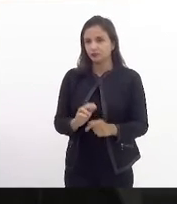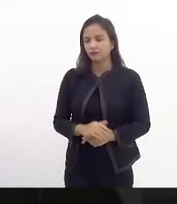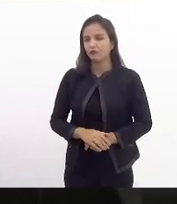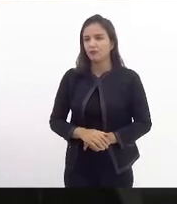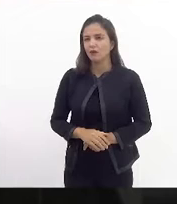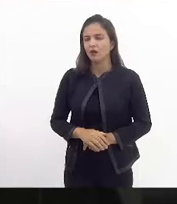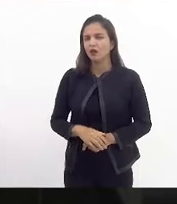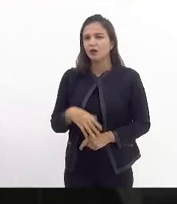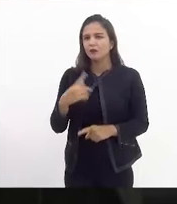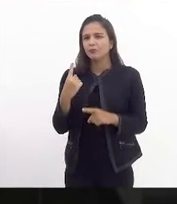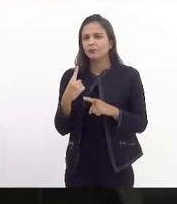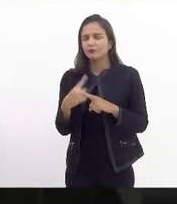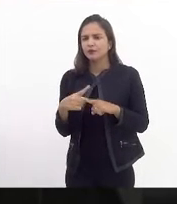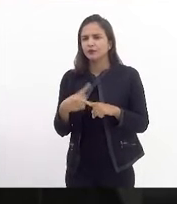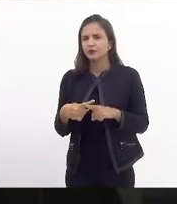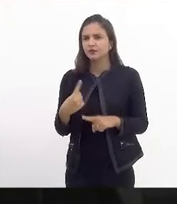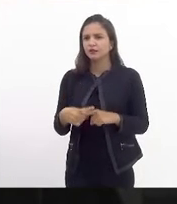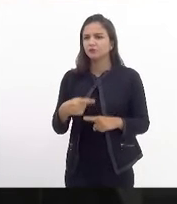constatação